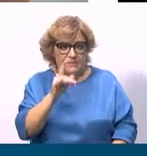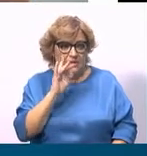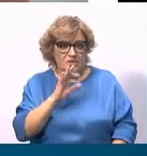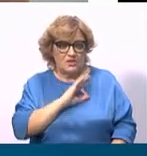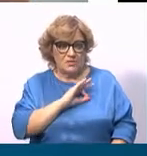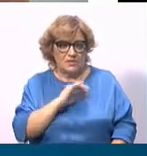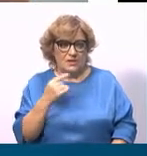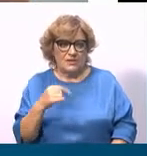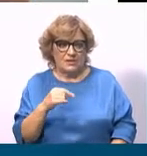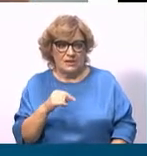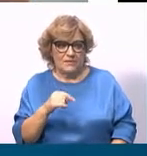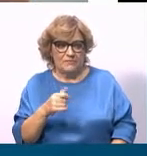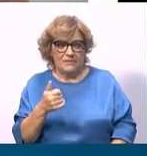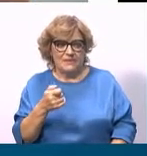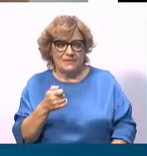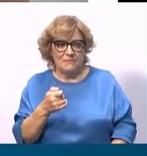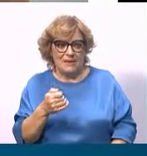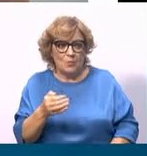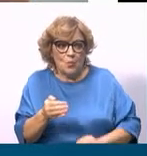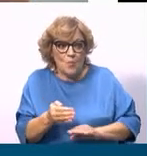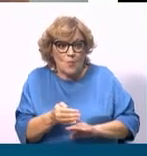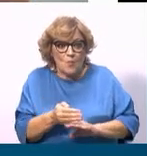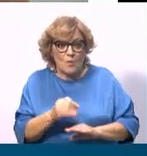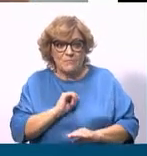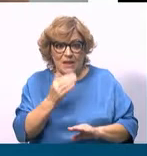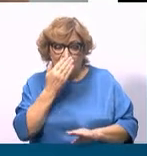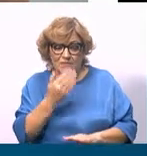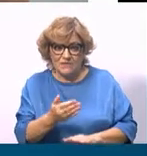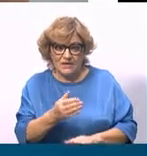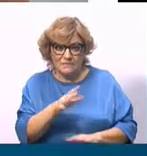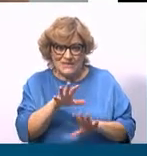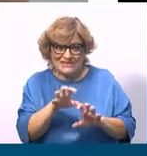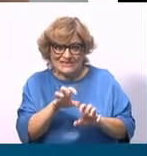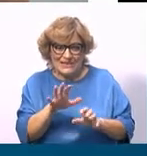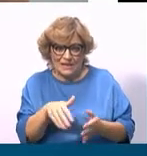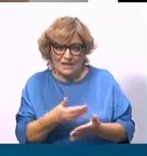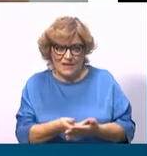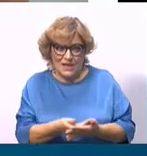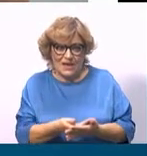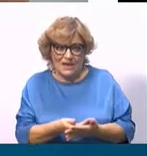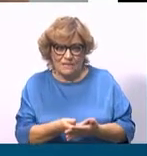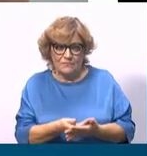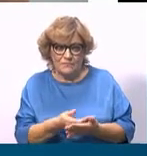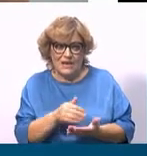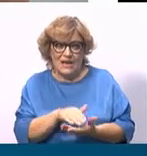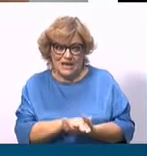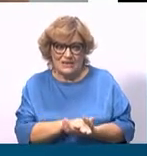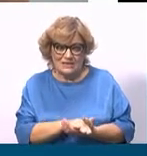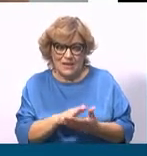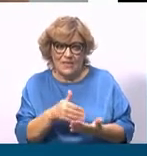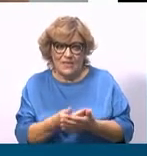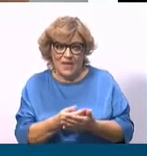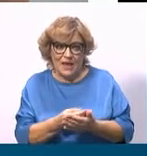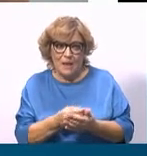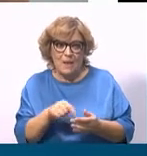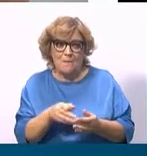que tem os sapatos mais apertados à frente, por exemplo, faz com que fique assim com os dedos muito mais juntos? O calçado faz com que